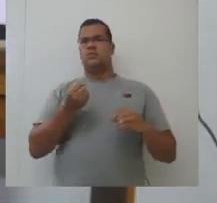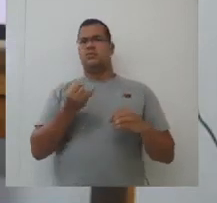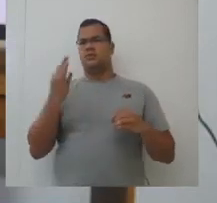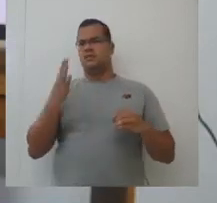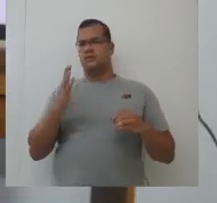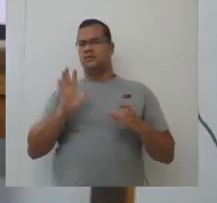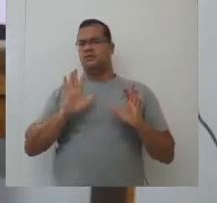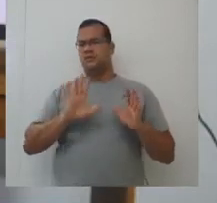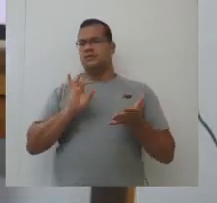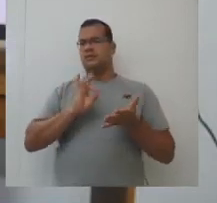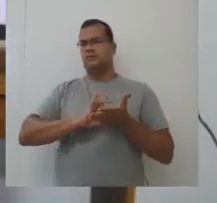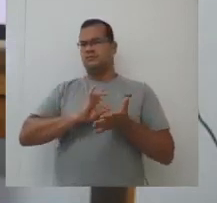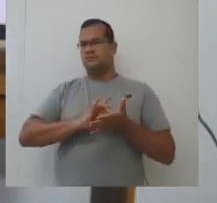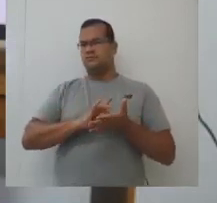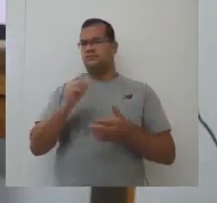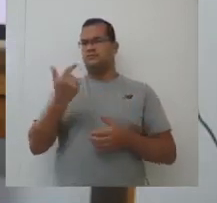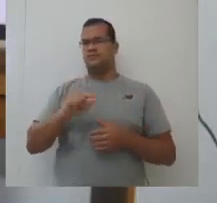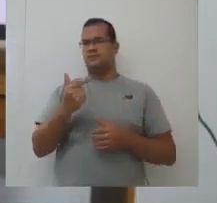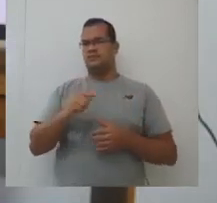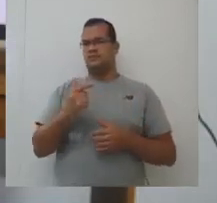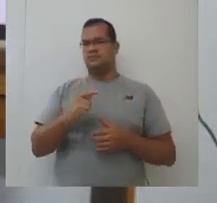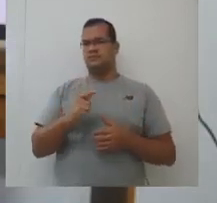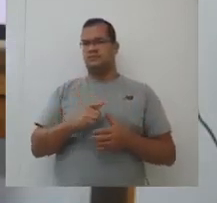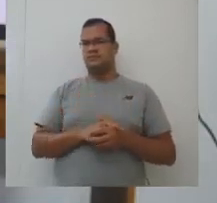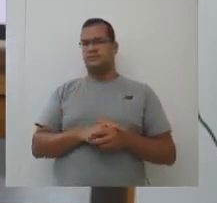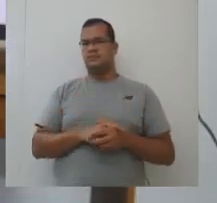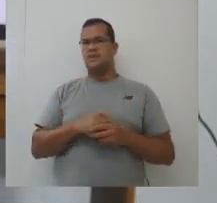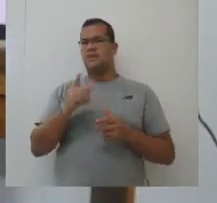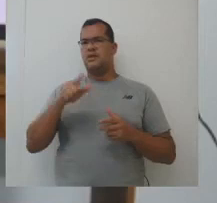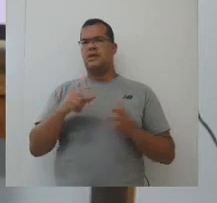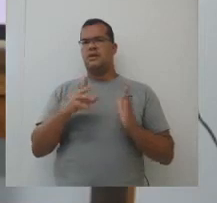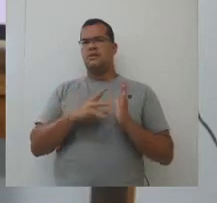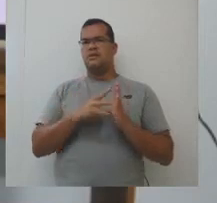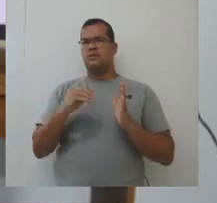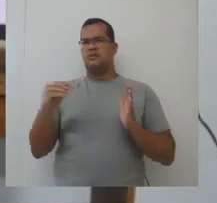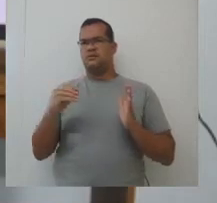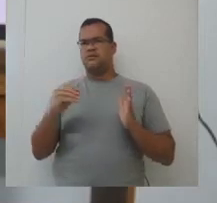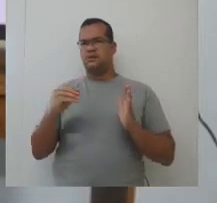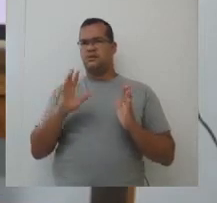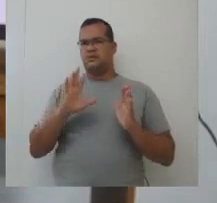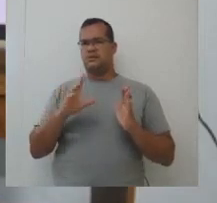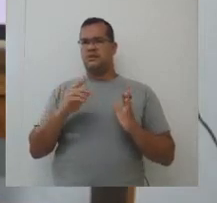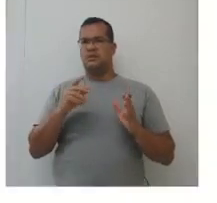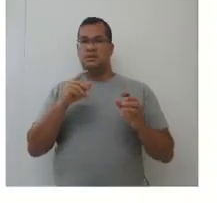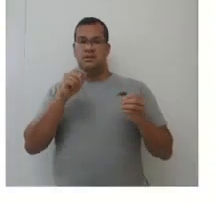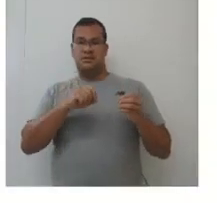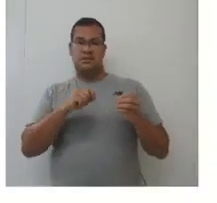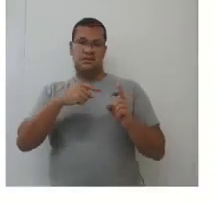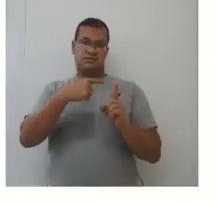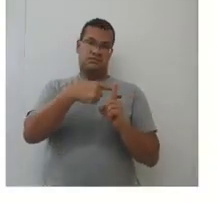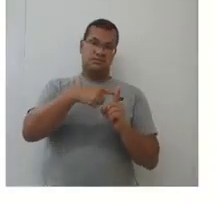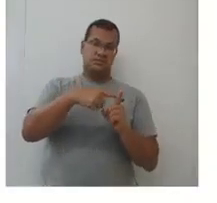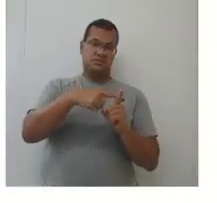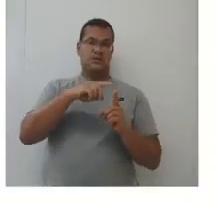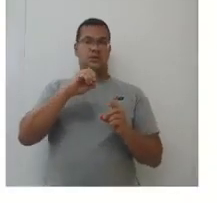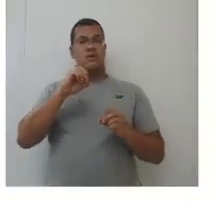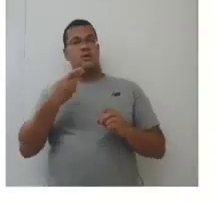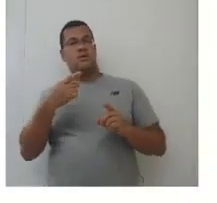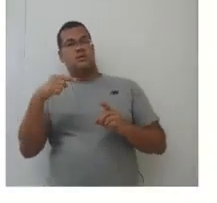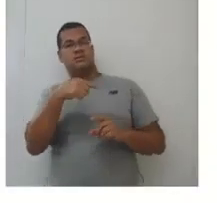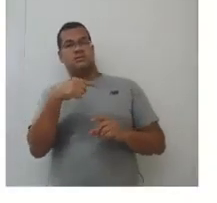Quer dizer, na realidade, a gente não tem, é um modelo. A carga pode ser eletrizada positivamente